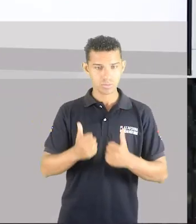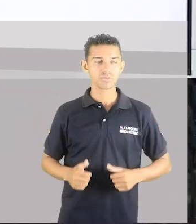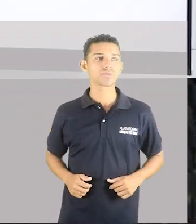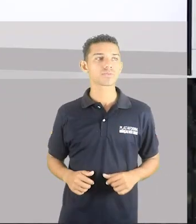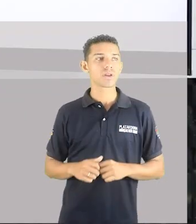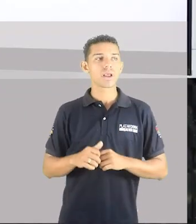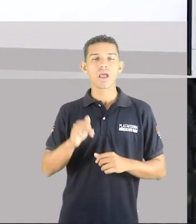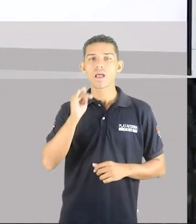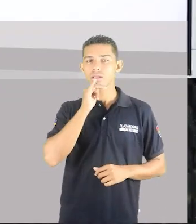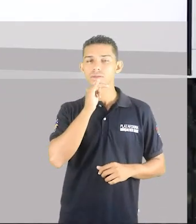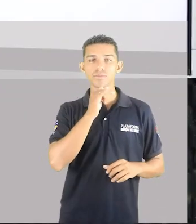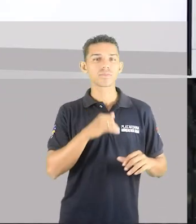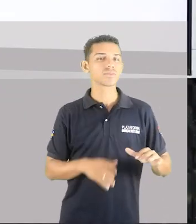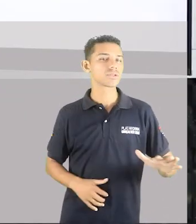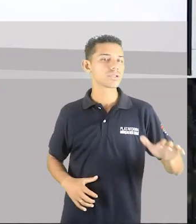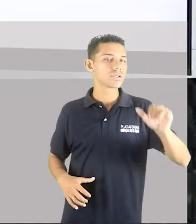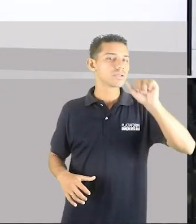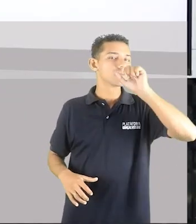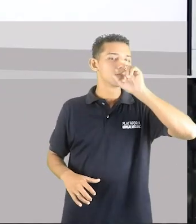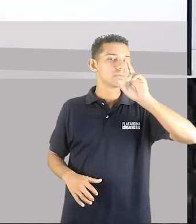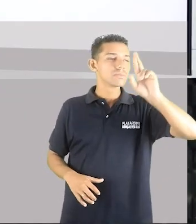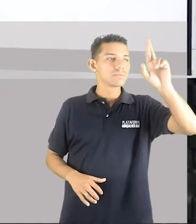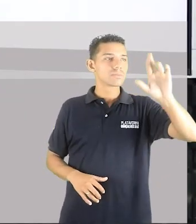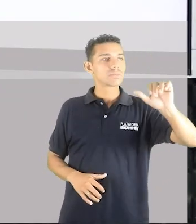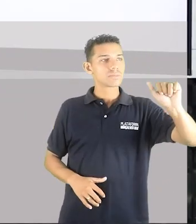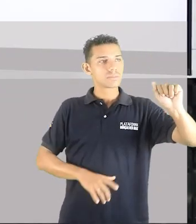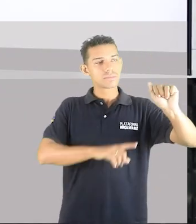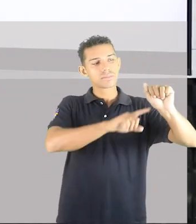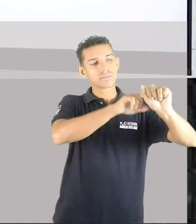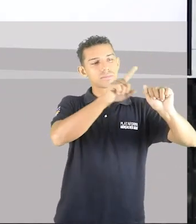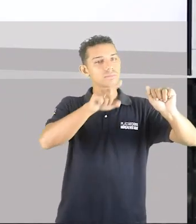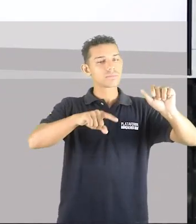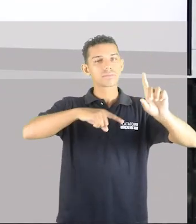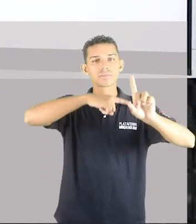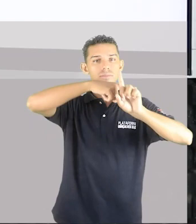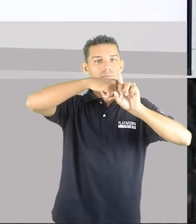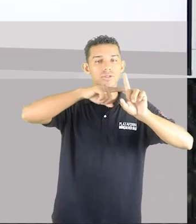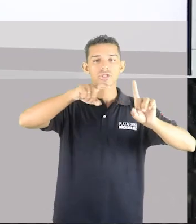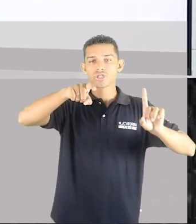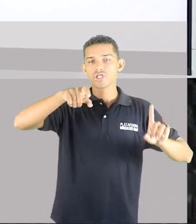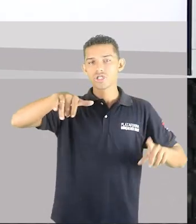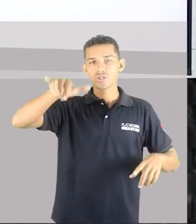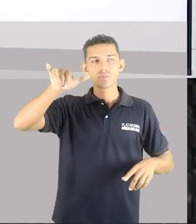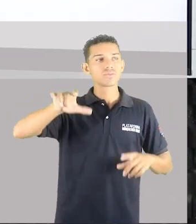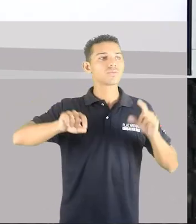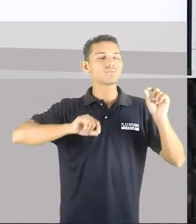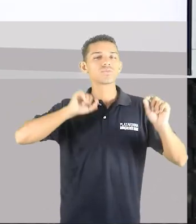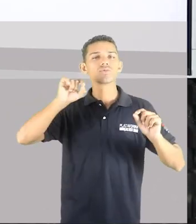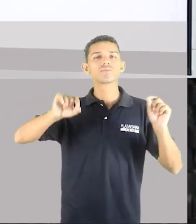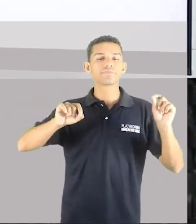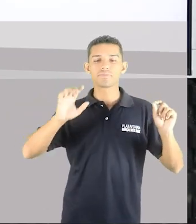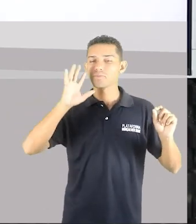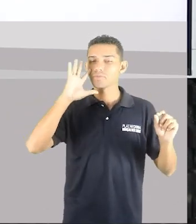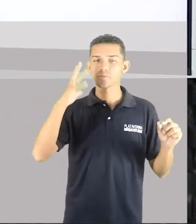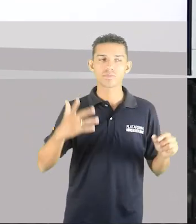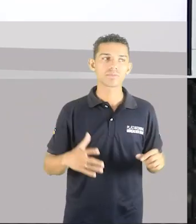A está reagindo com XY, tá bom? A está reagindo com XY. O que vai acontecer aqui?